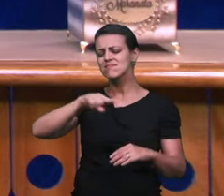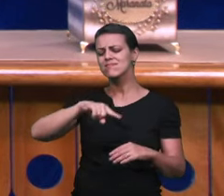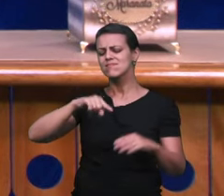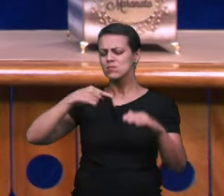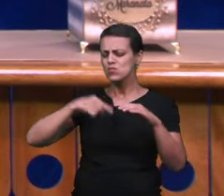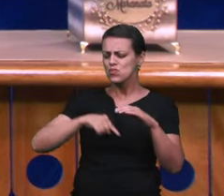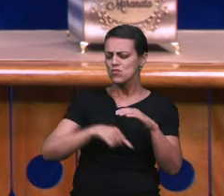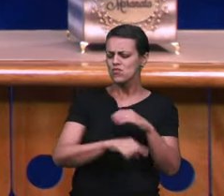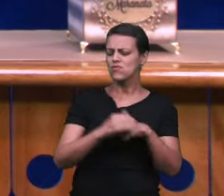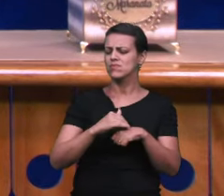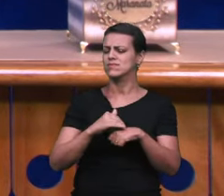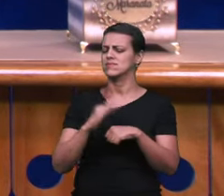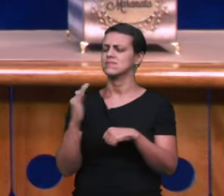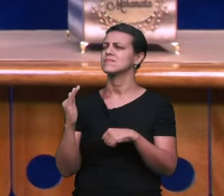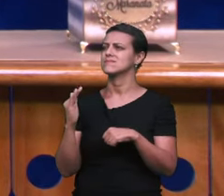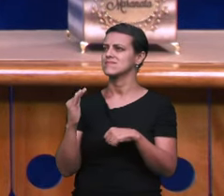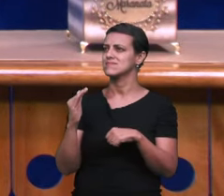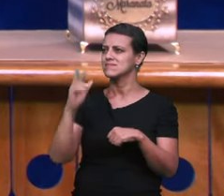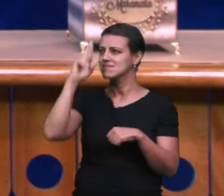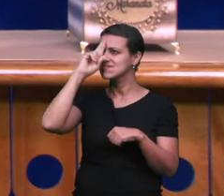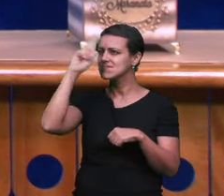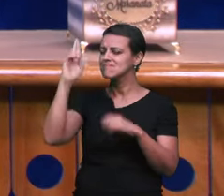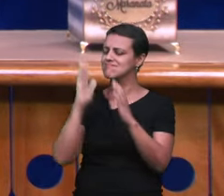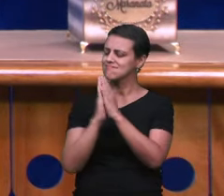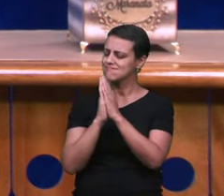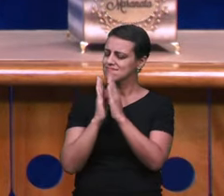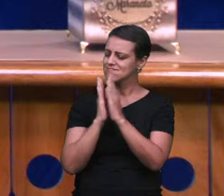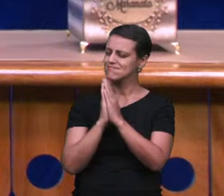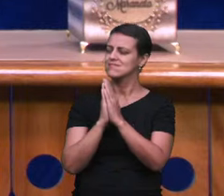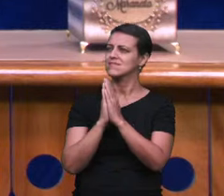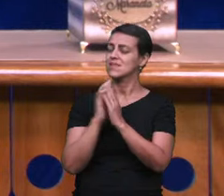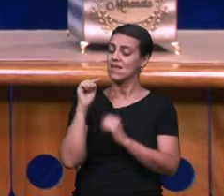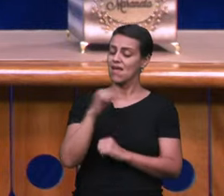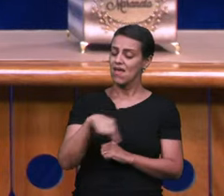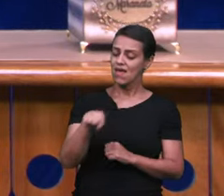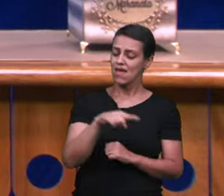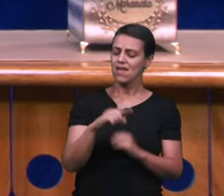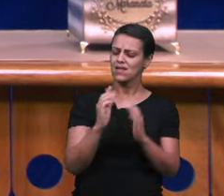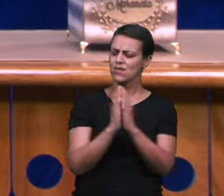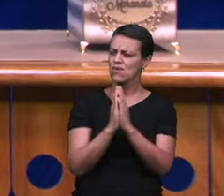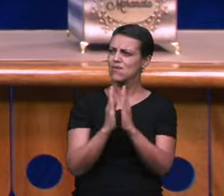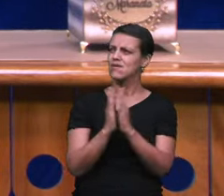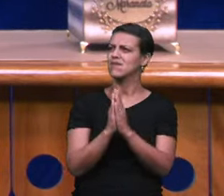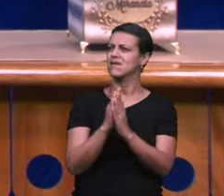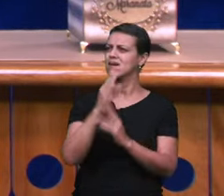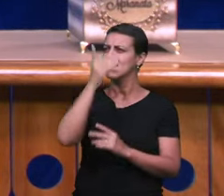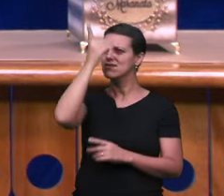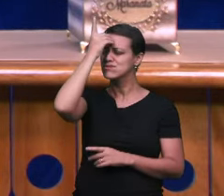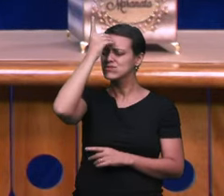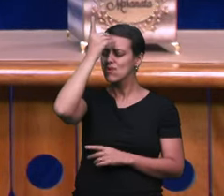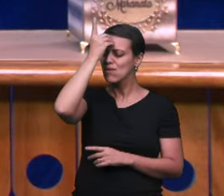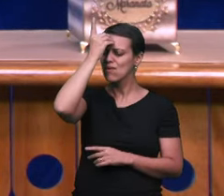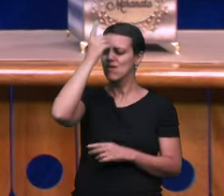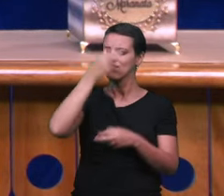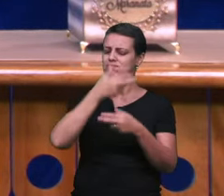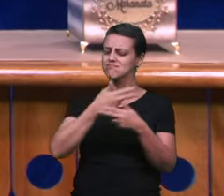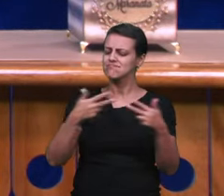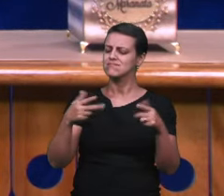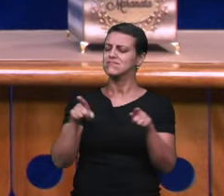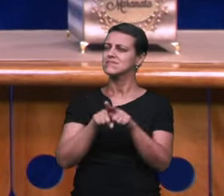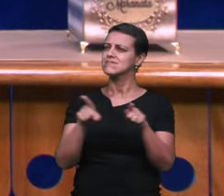profunda, no sentido, Senhor, da oração, no sentido dos dons espirituais, no sentido de ouvir a Tua